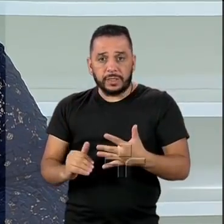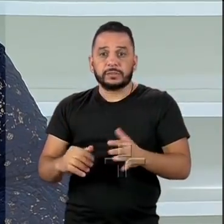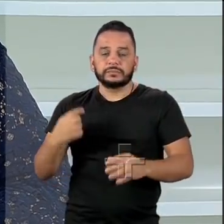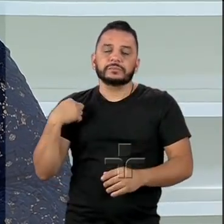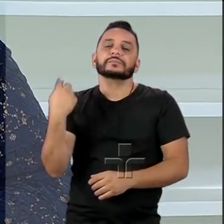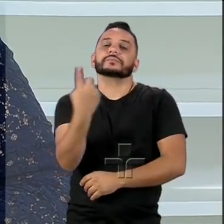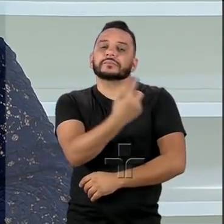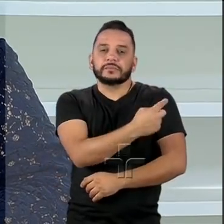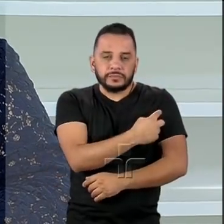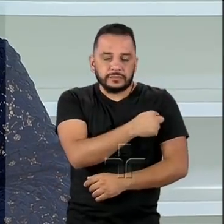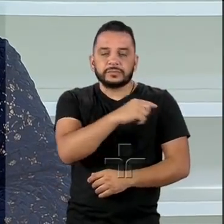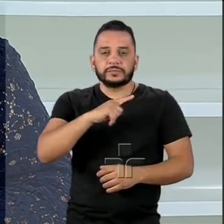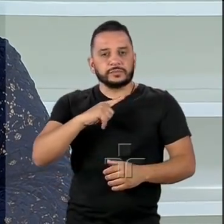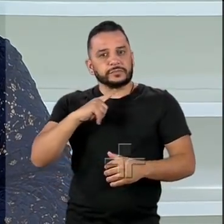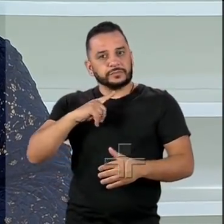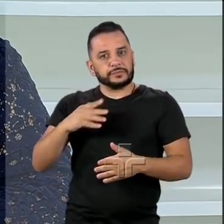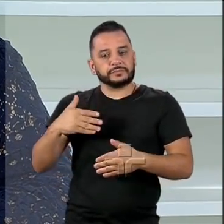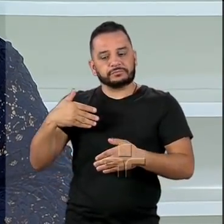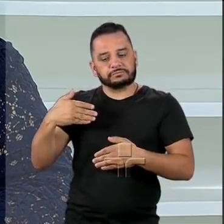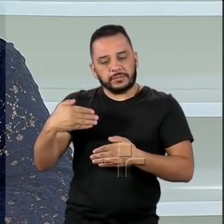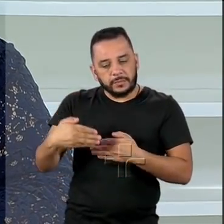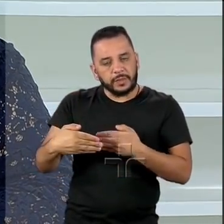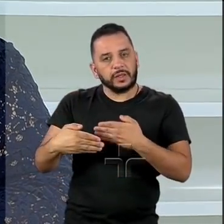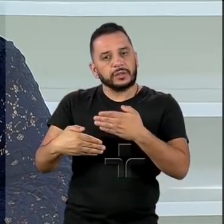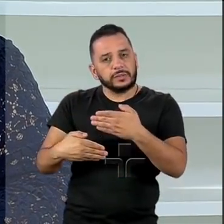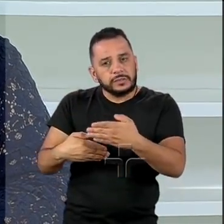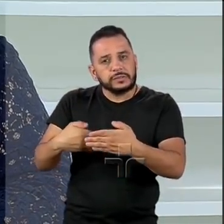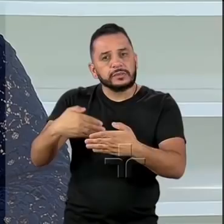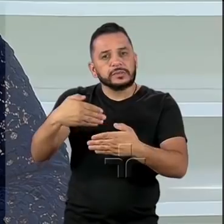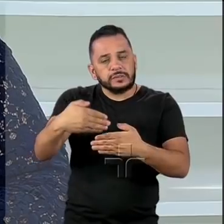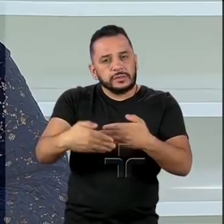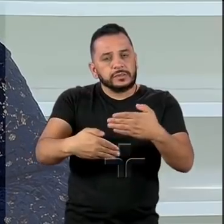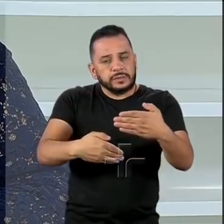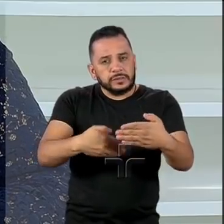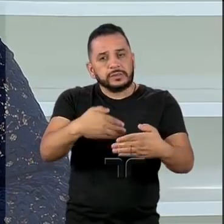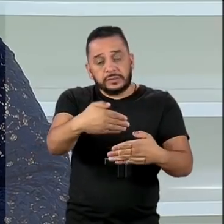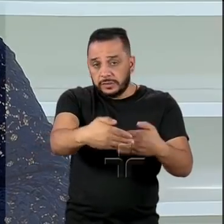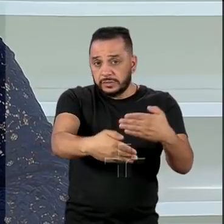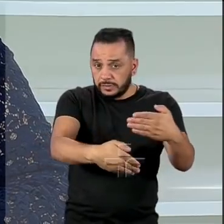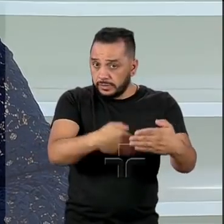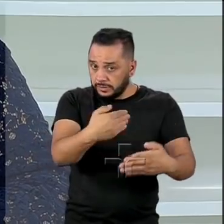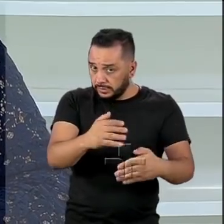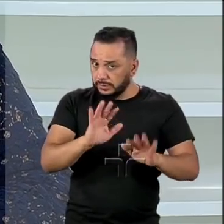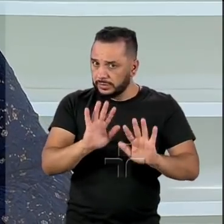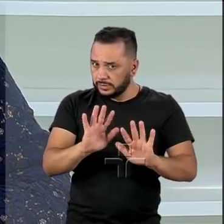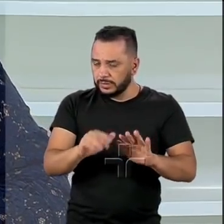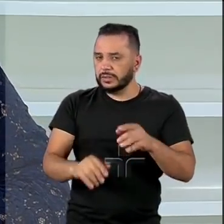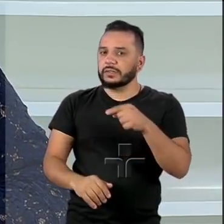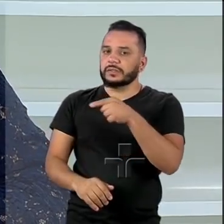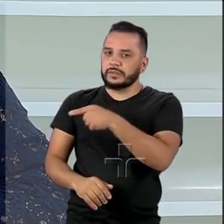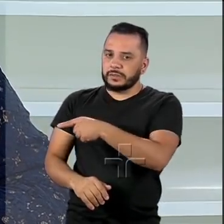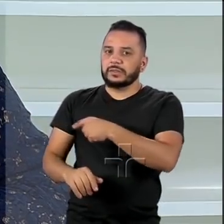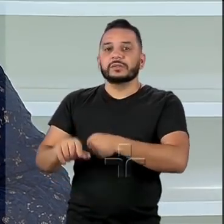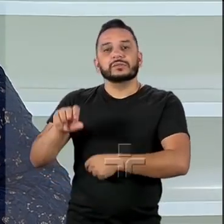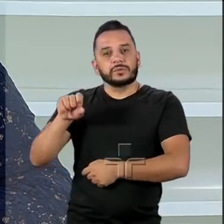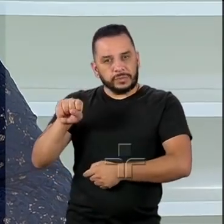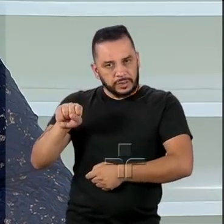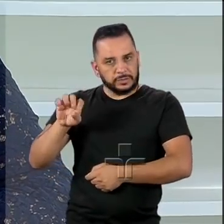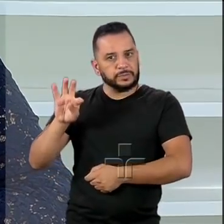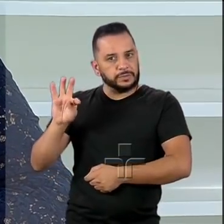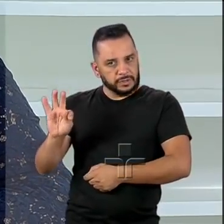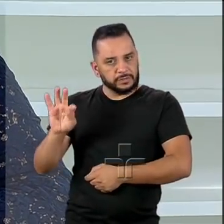largos para termos a ideia de que o Supremo Tribunal Federal tem sim de se transformar em uma